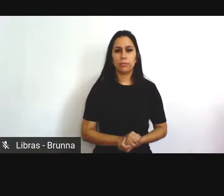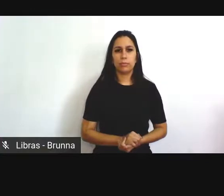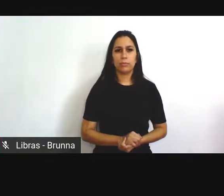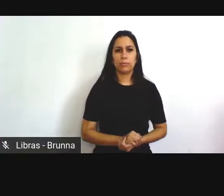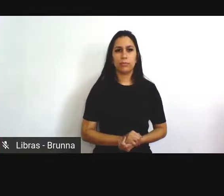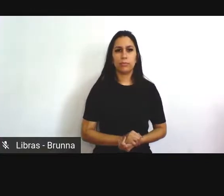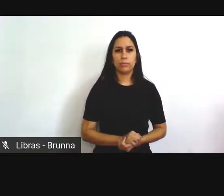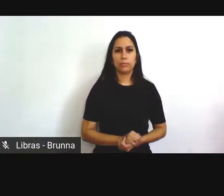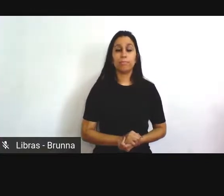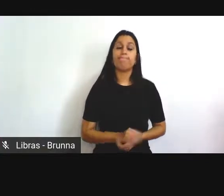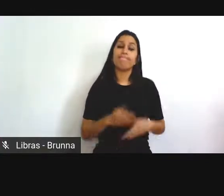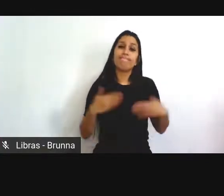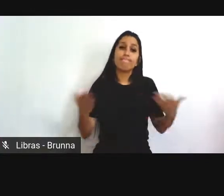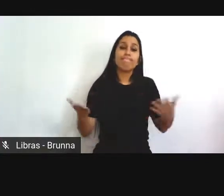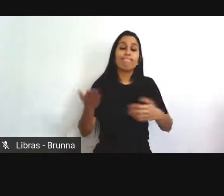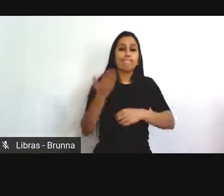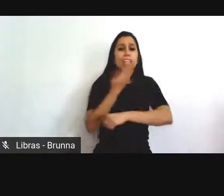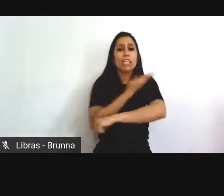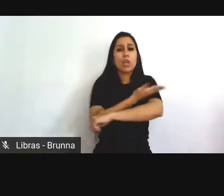enfim, se acomoda, né?